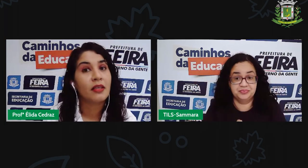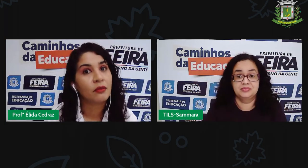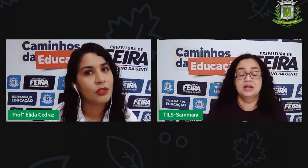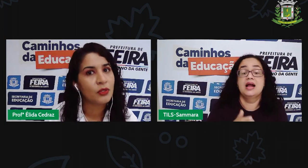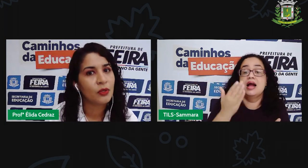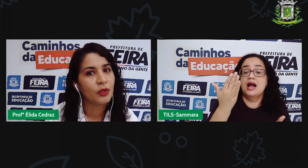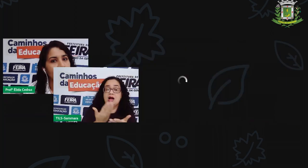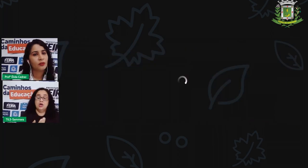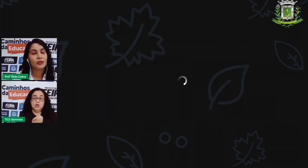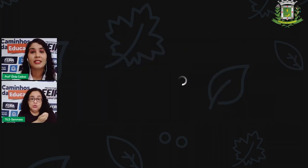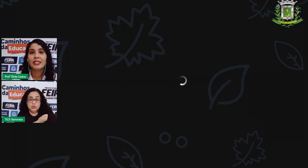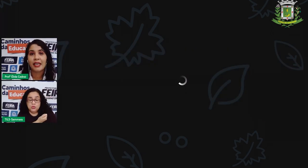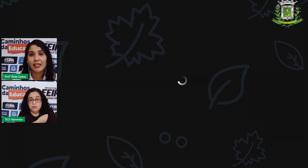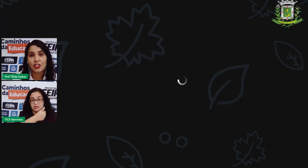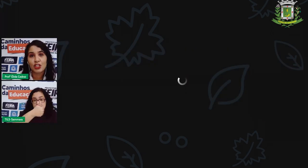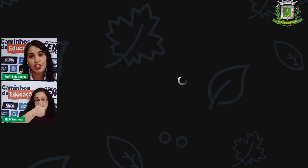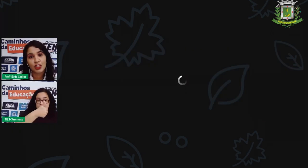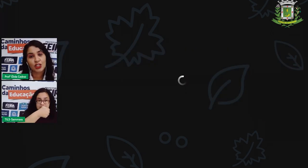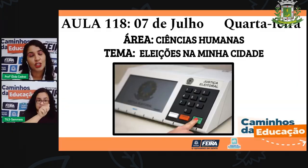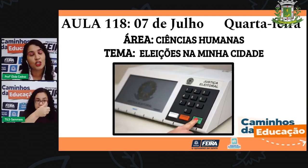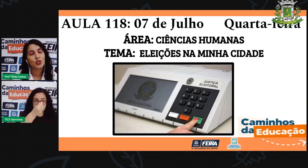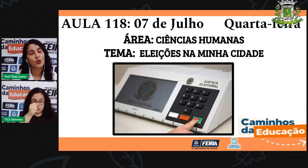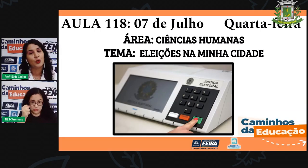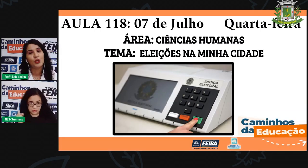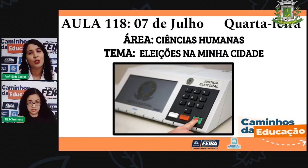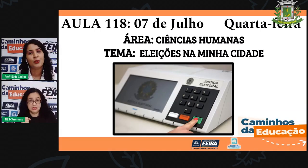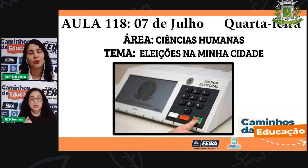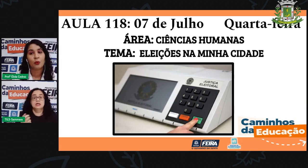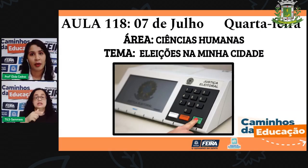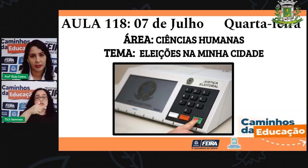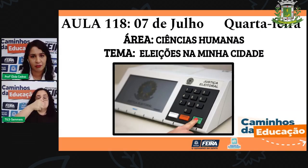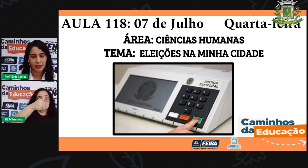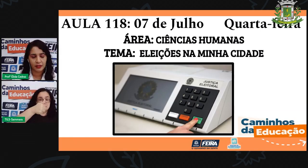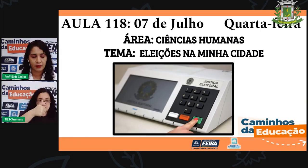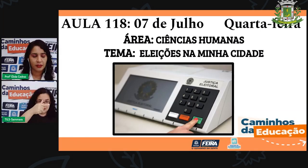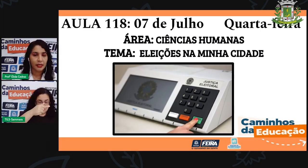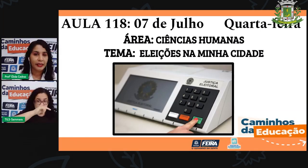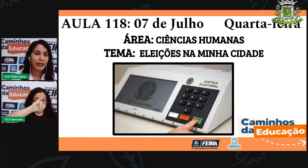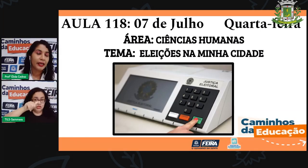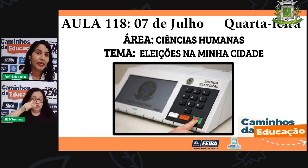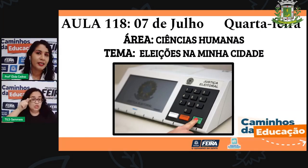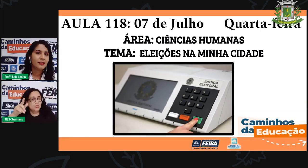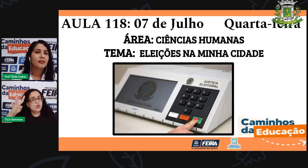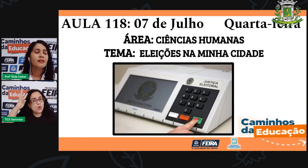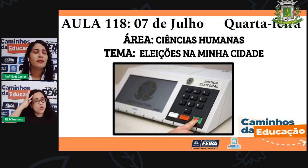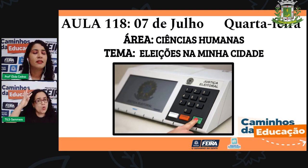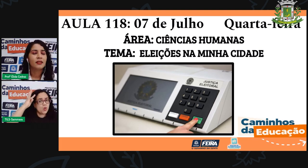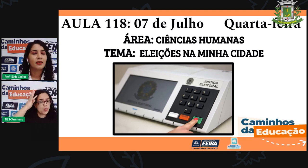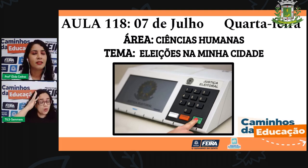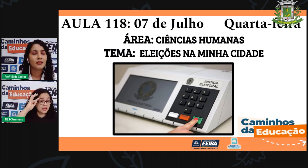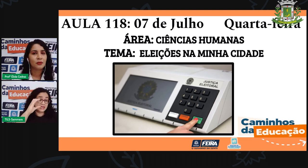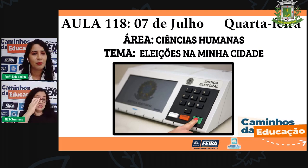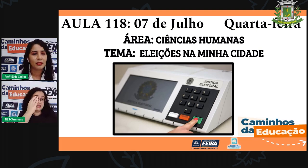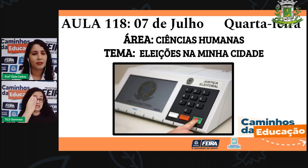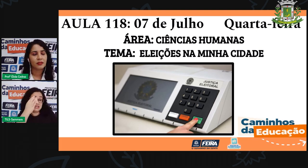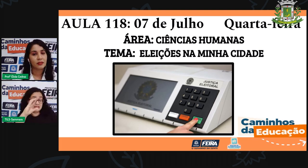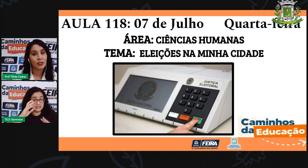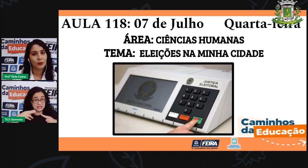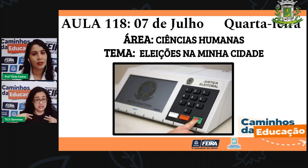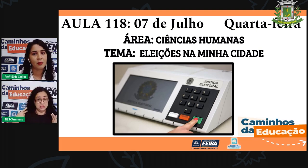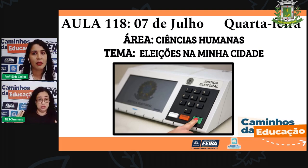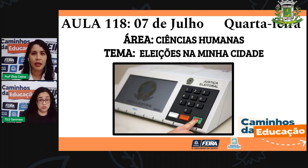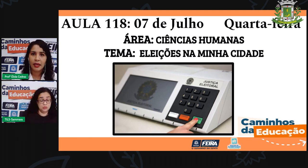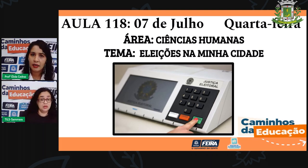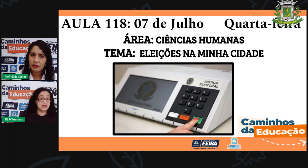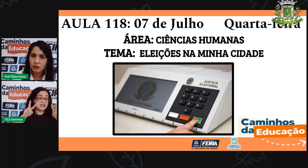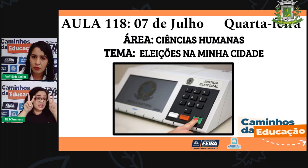Aula 118, 7 de julho, quarta-feira. A área, Ciências Humanas. E